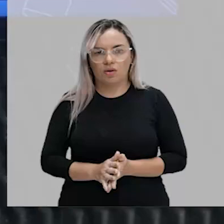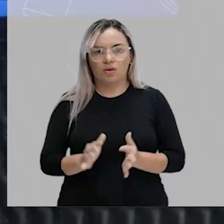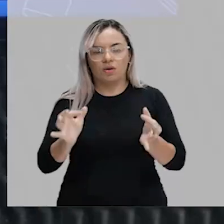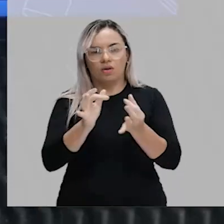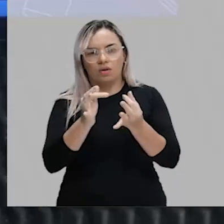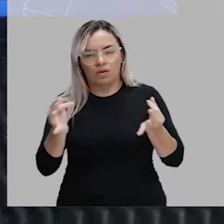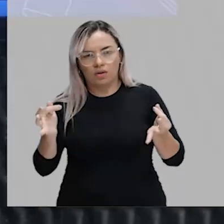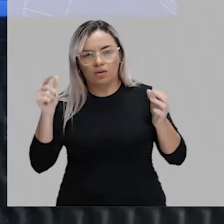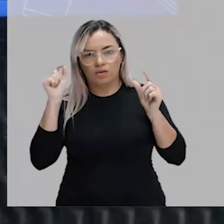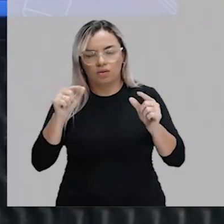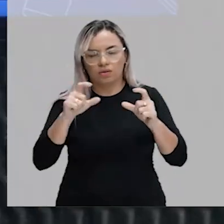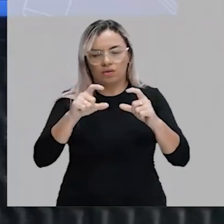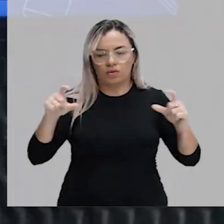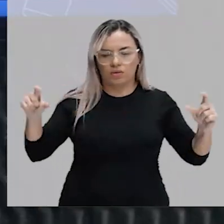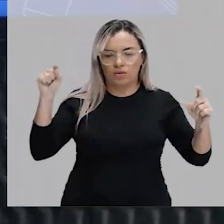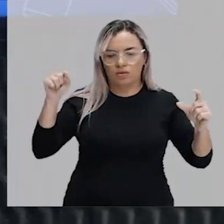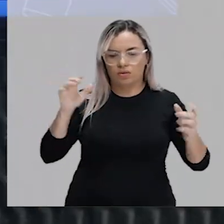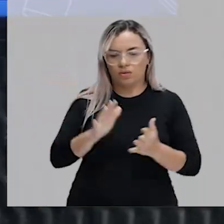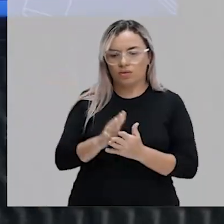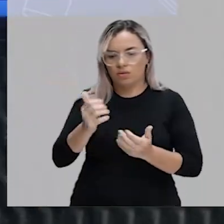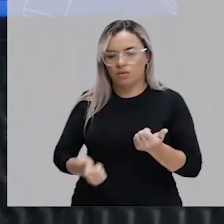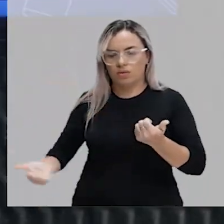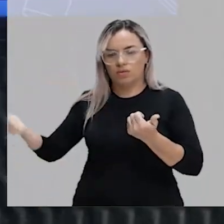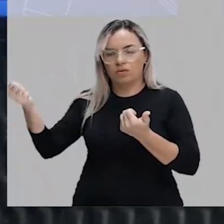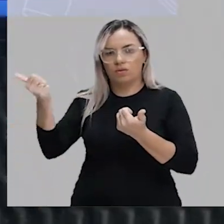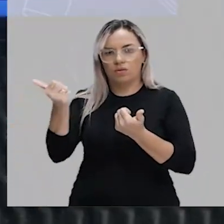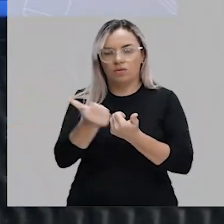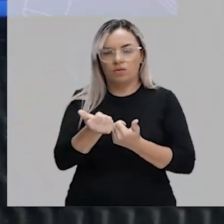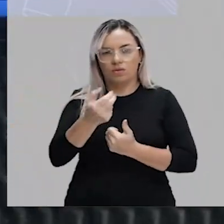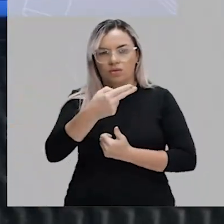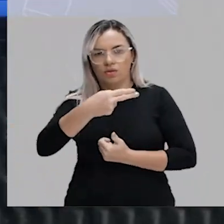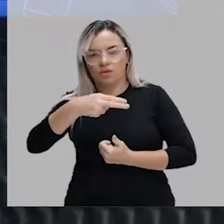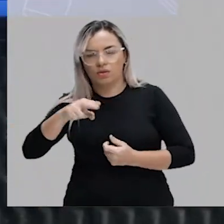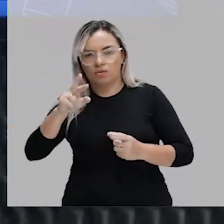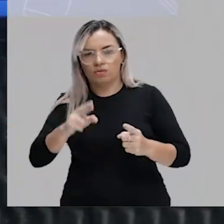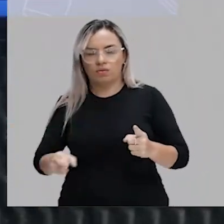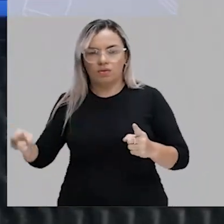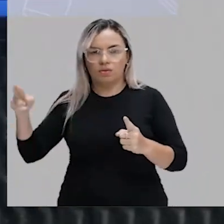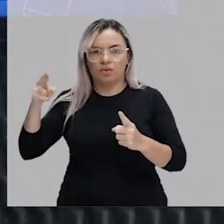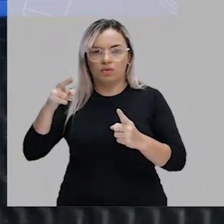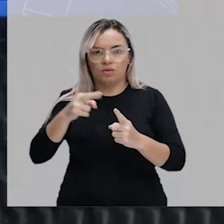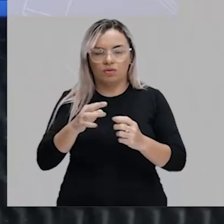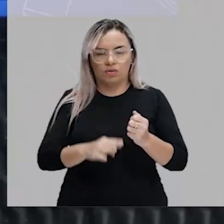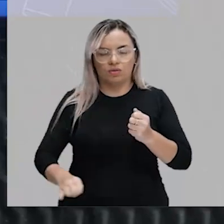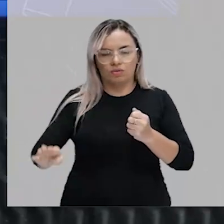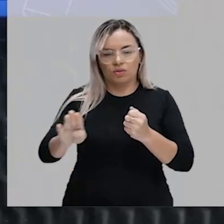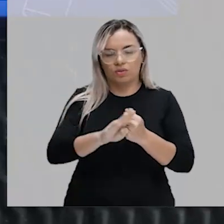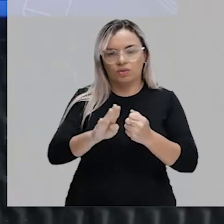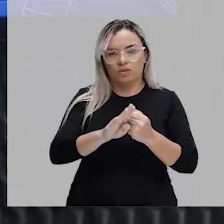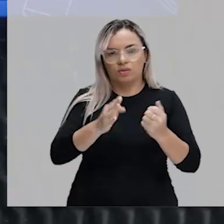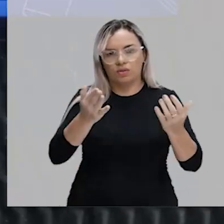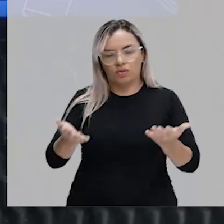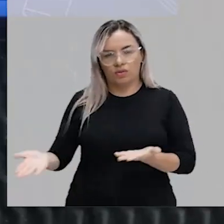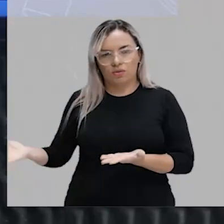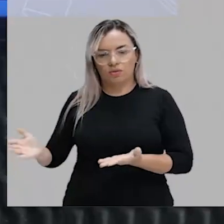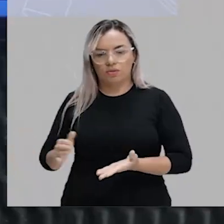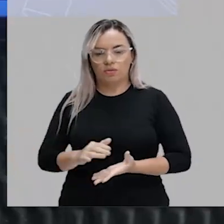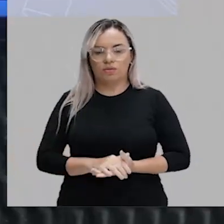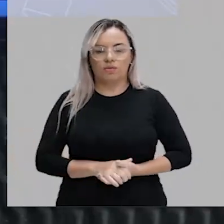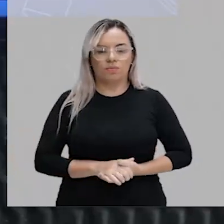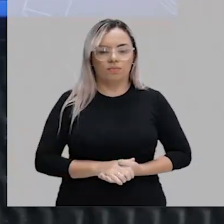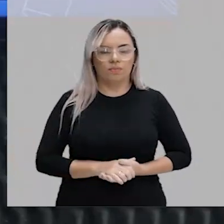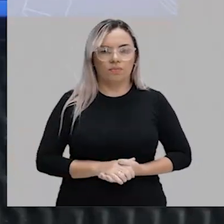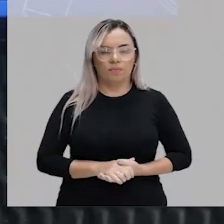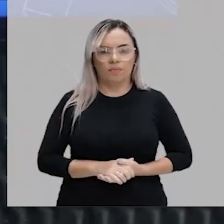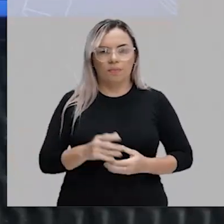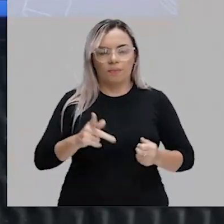sintática, tá? É a de substituir um nome. Que nome eu estou me referindo? substantivos, exatamente, os substantivos.